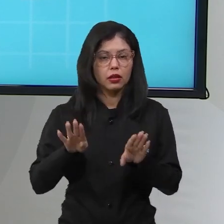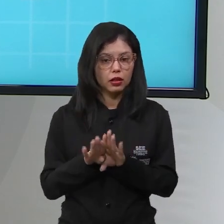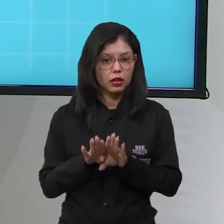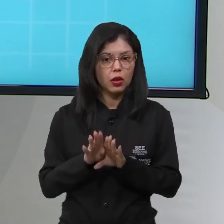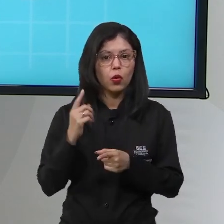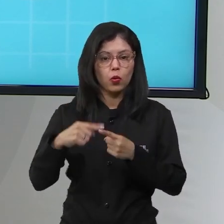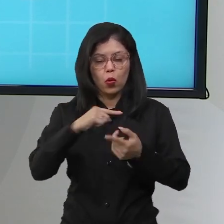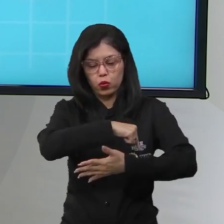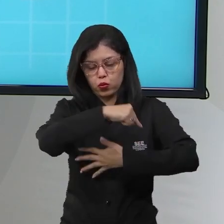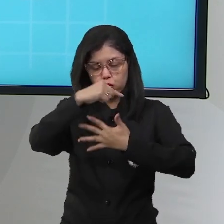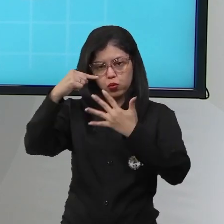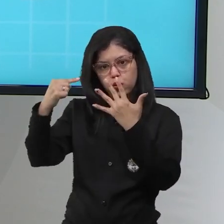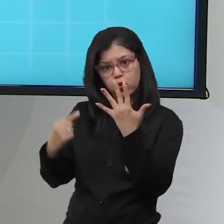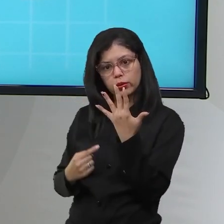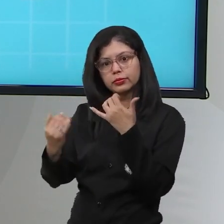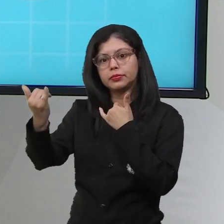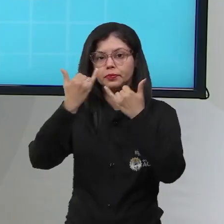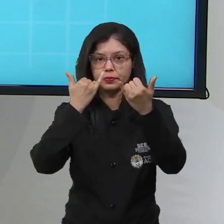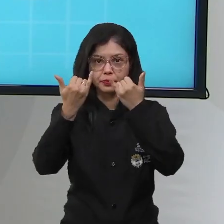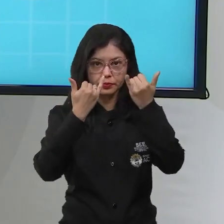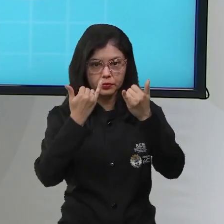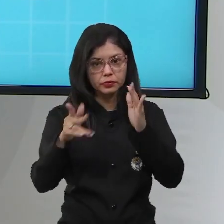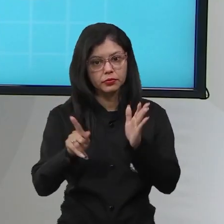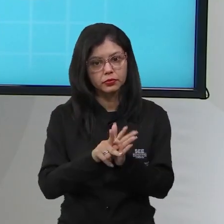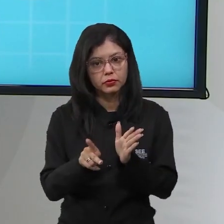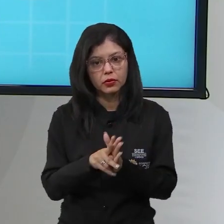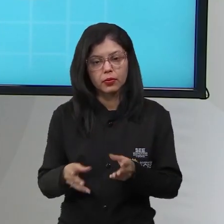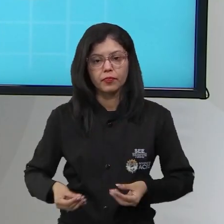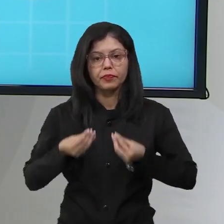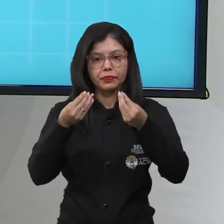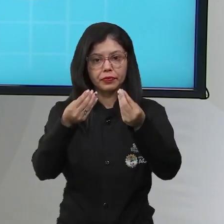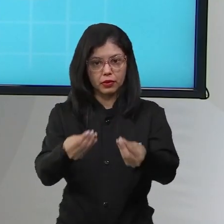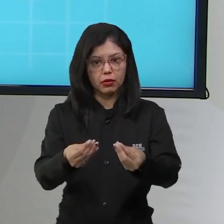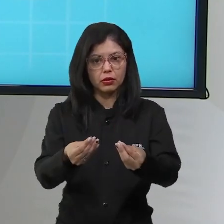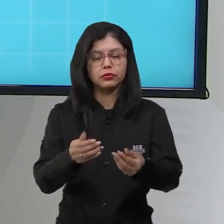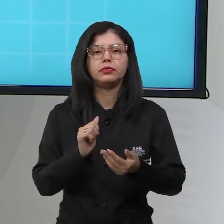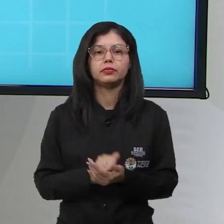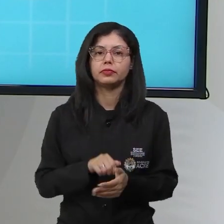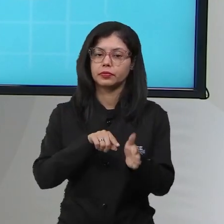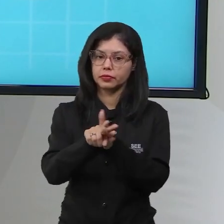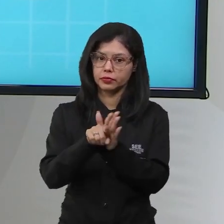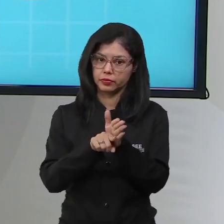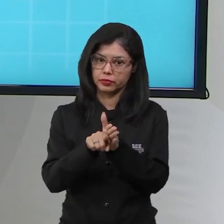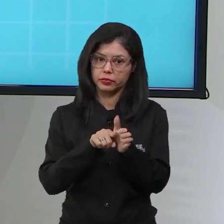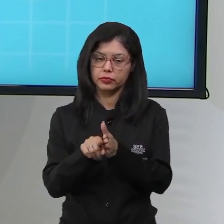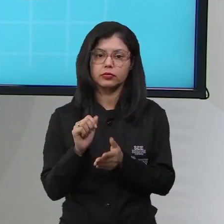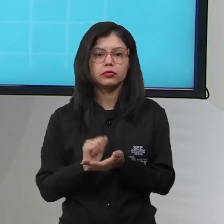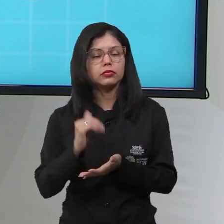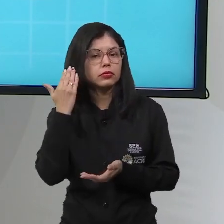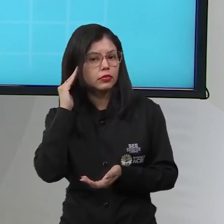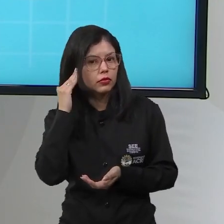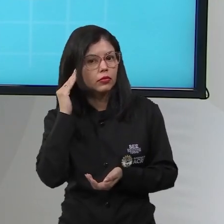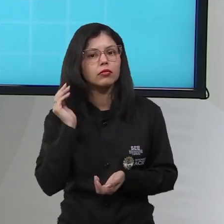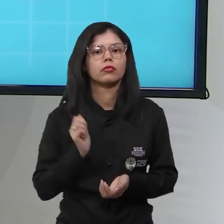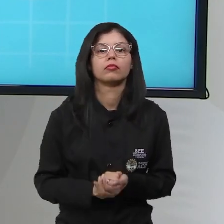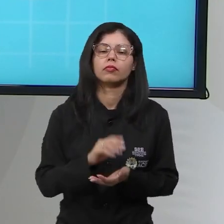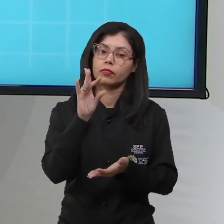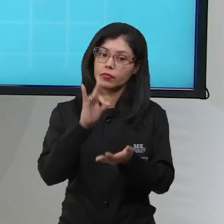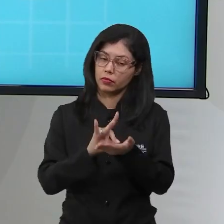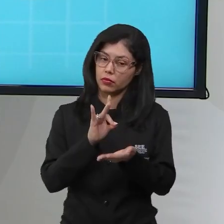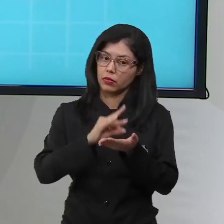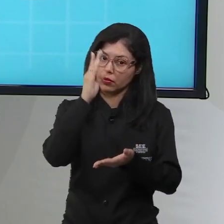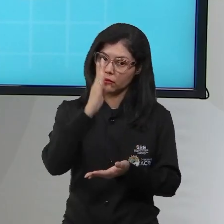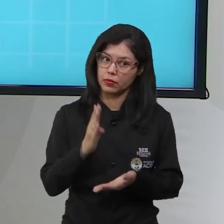pela diversidade de informações que você tem à sua disposição para pesquisa e para compreensão da